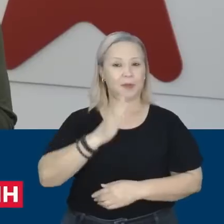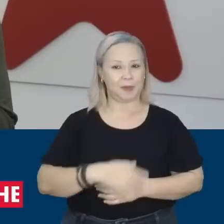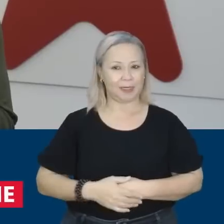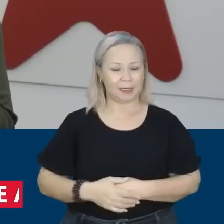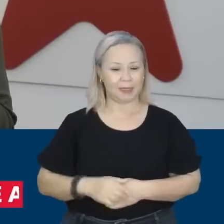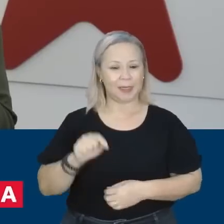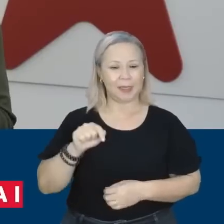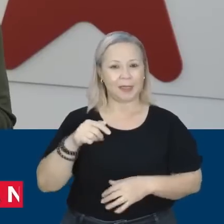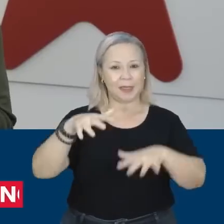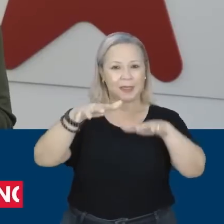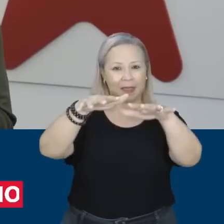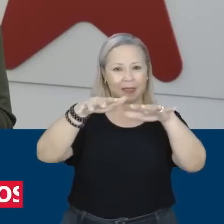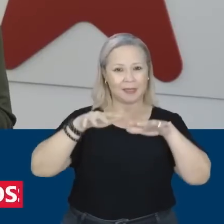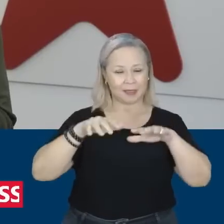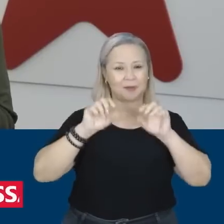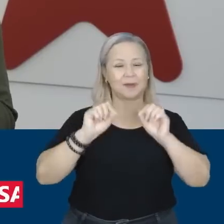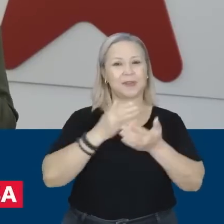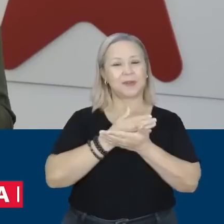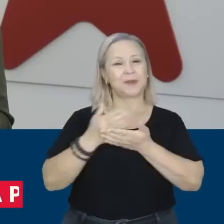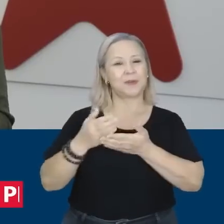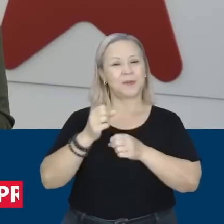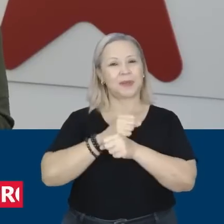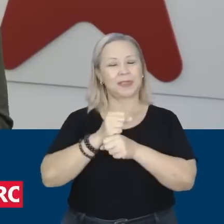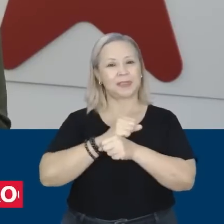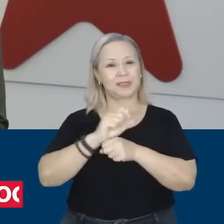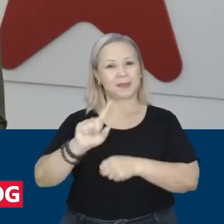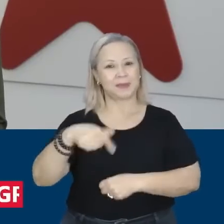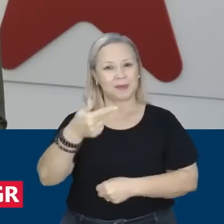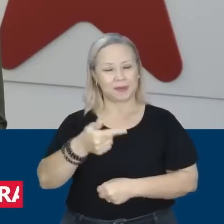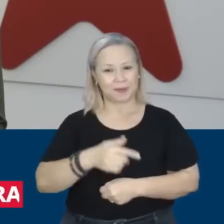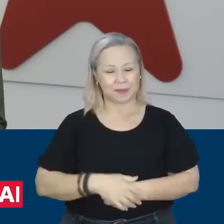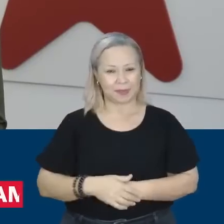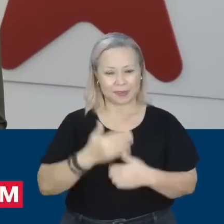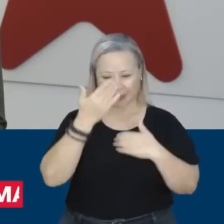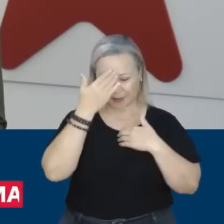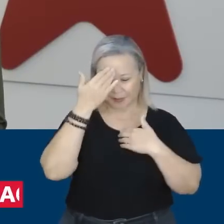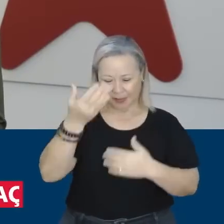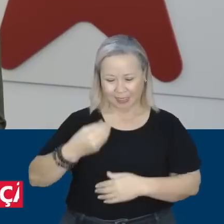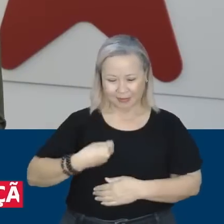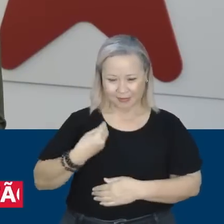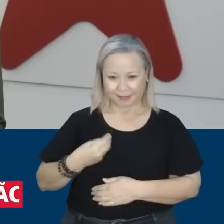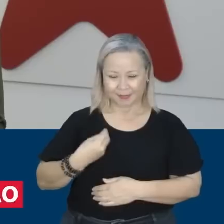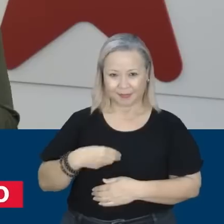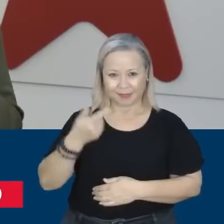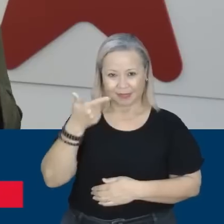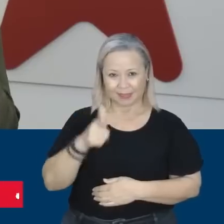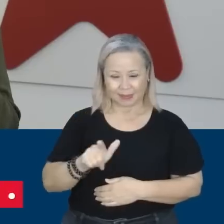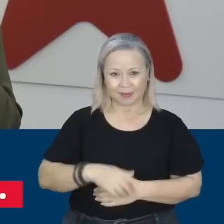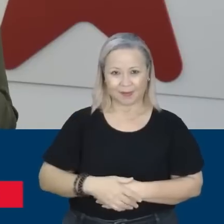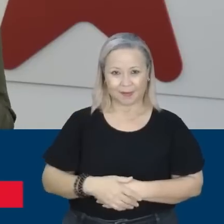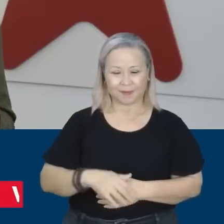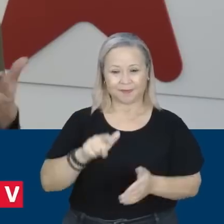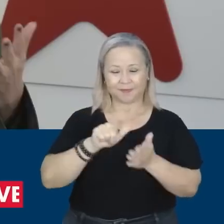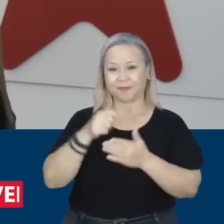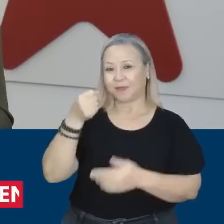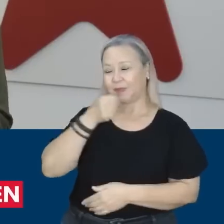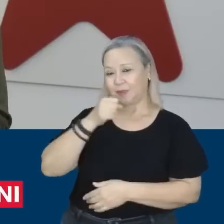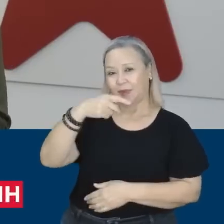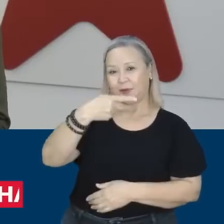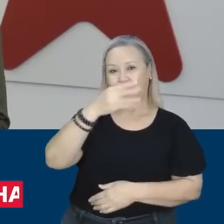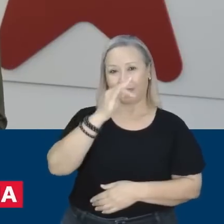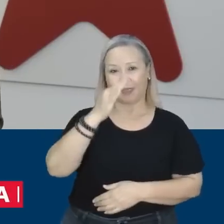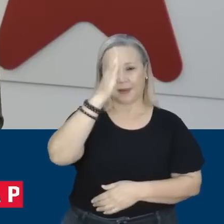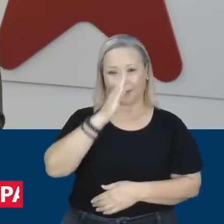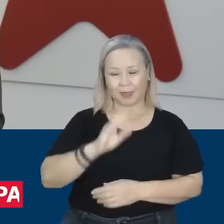neste congresso que começa no ano que vem. Muito obrigada por estar com a gente aqui mais uma vez no Jornal PT Brasil. Seja sempre muito bem-vinda.